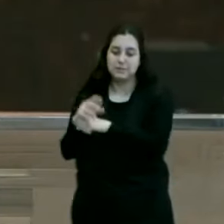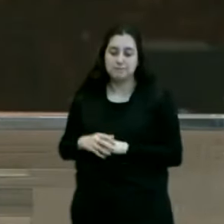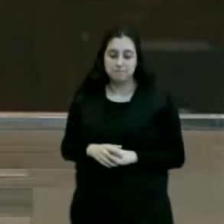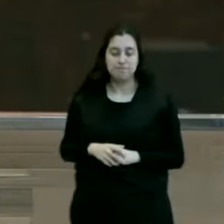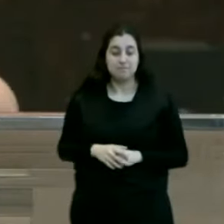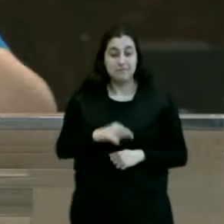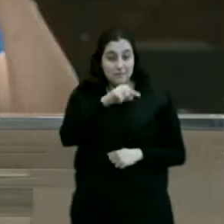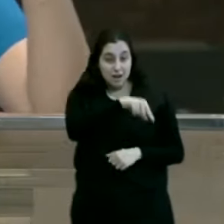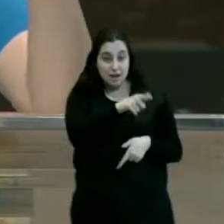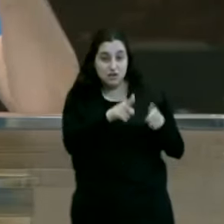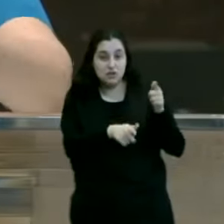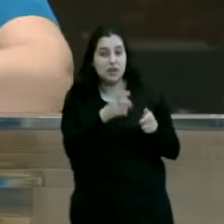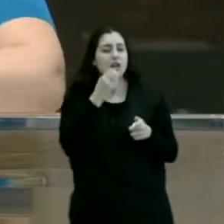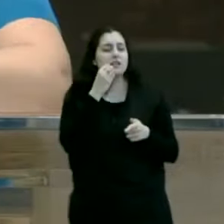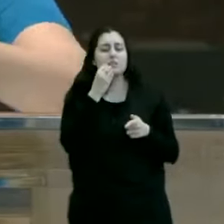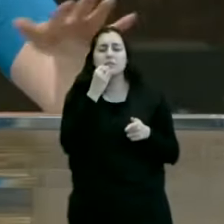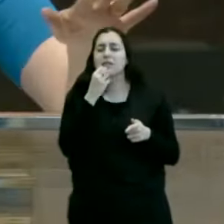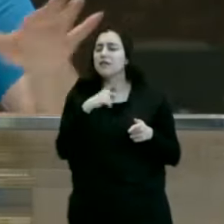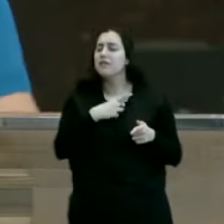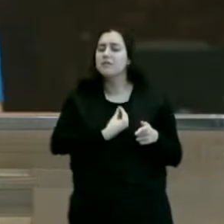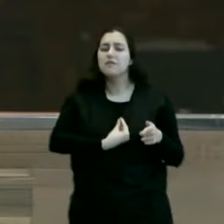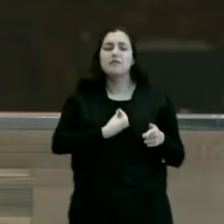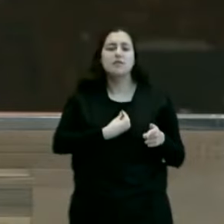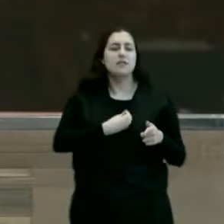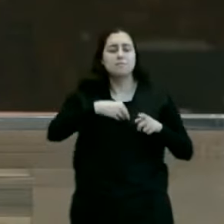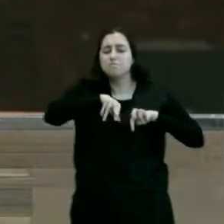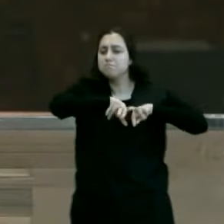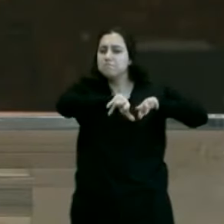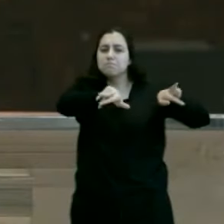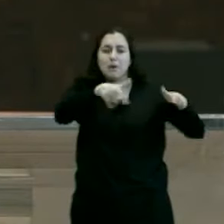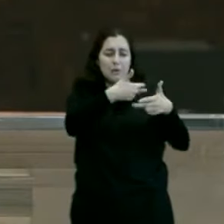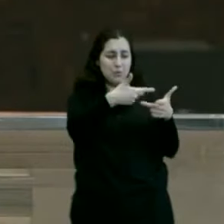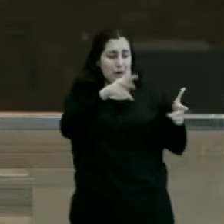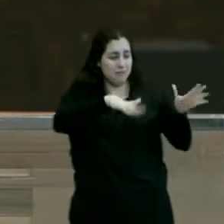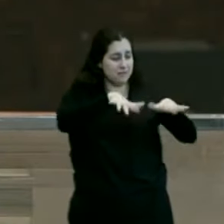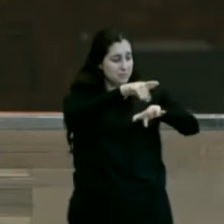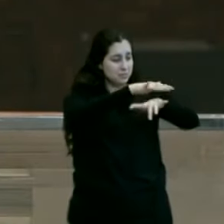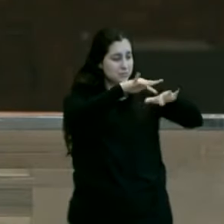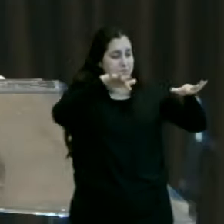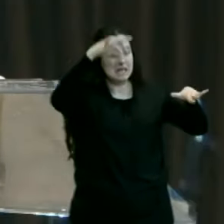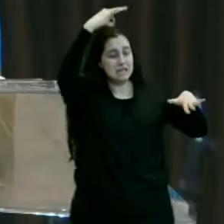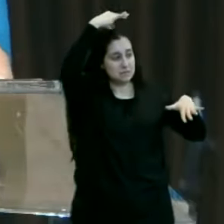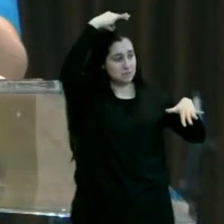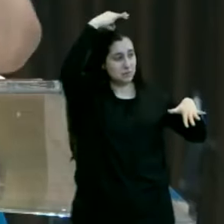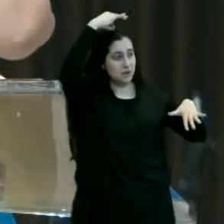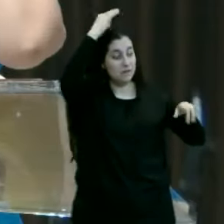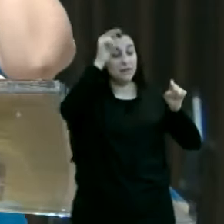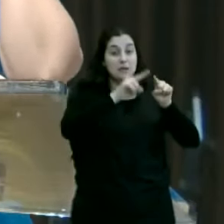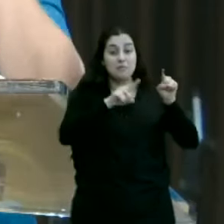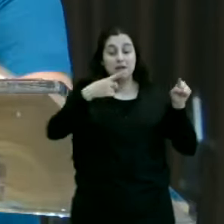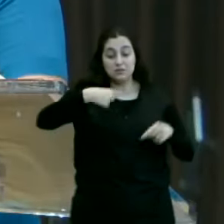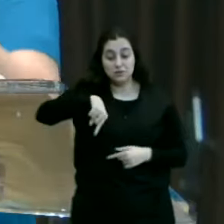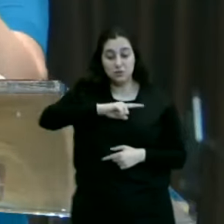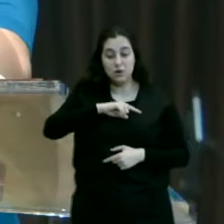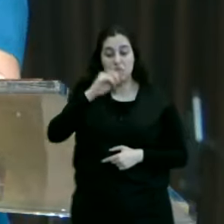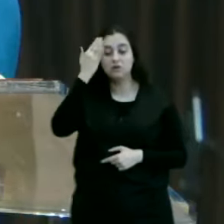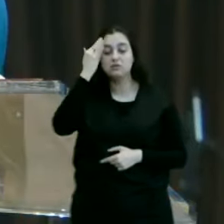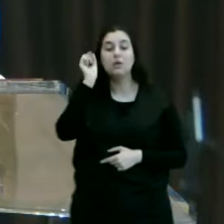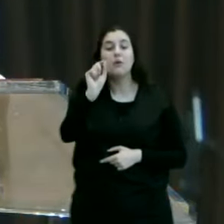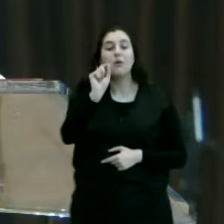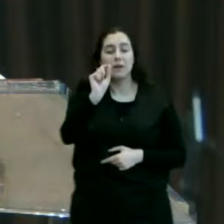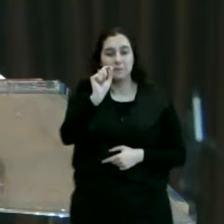uma experiência com Deus numa época de muita apostasia espiritual. Olha, para nós entendermos, fazia